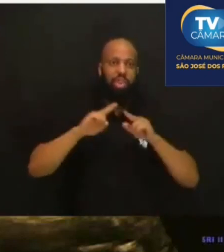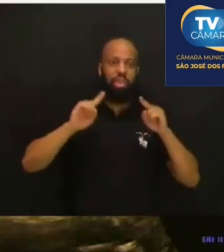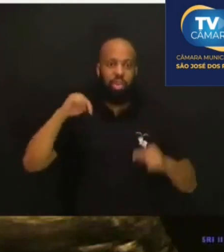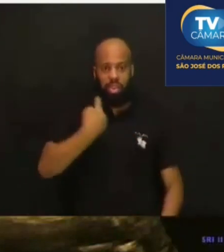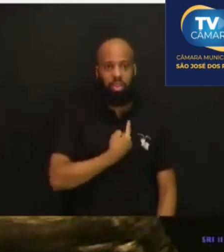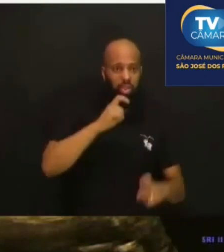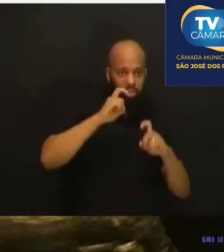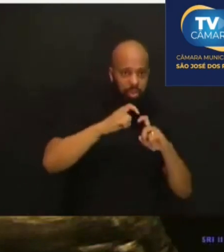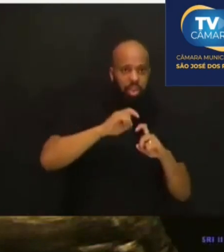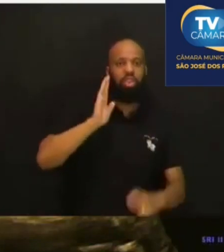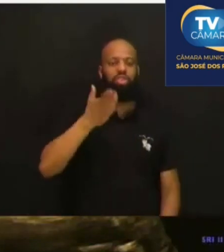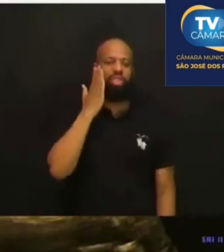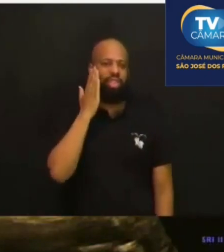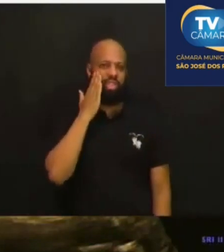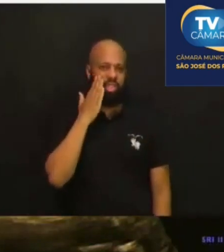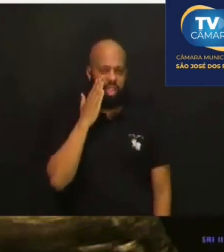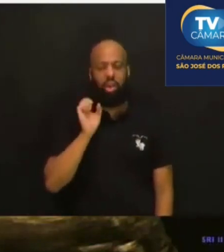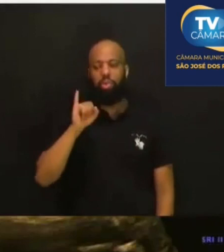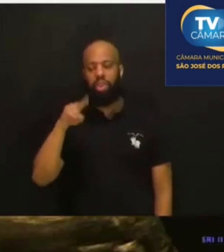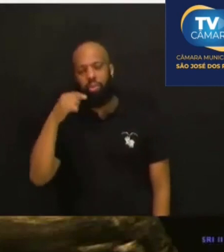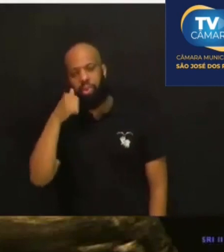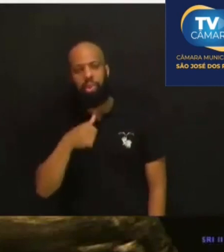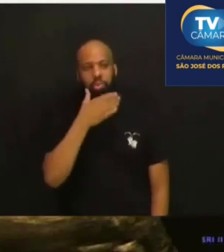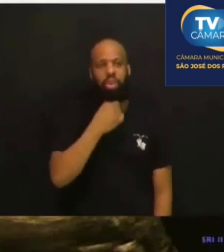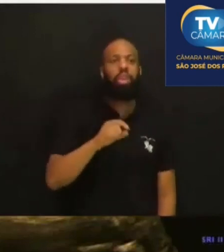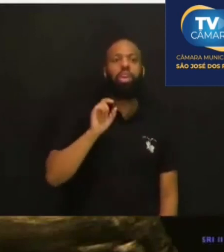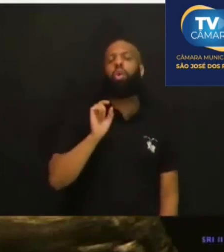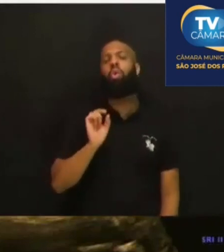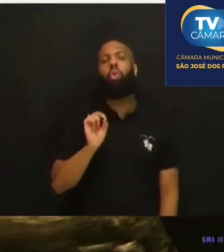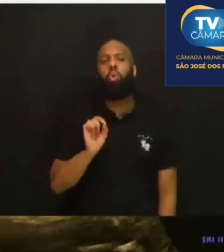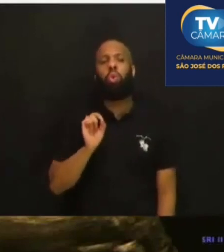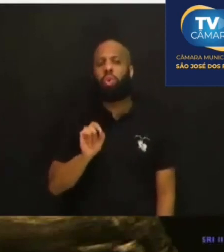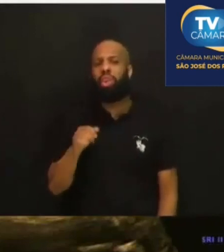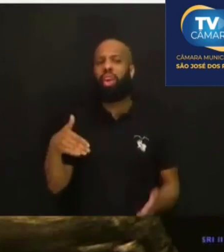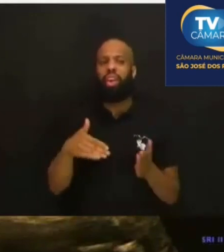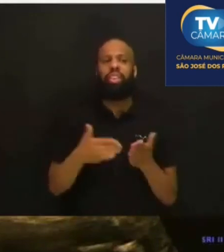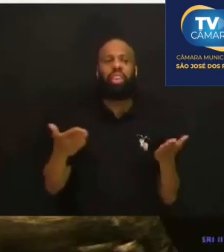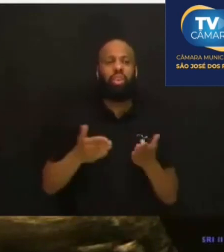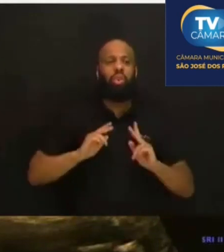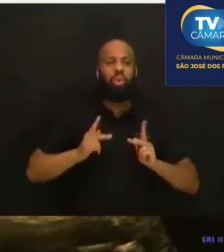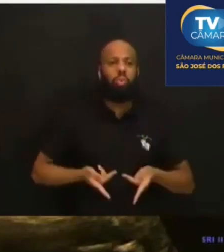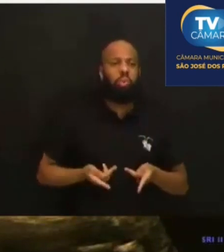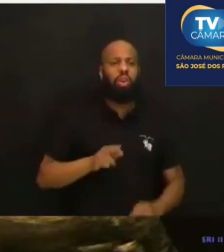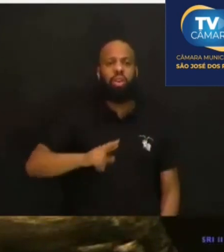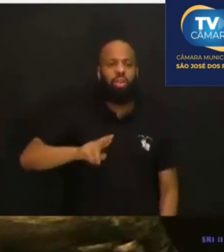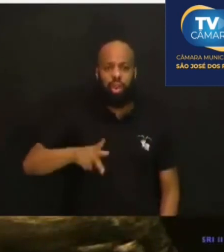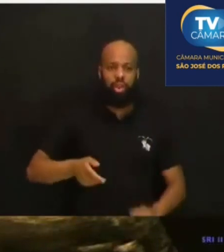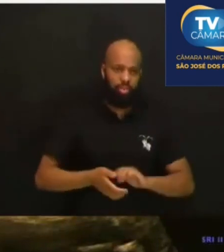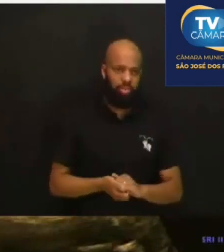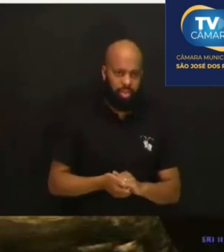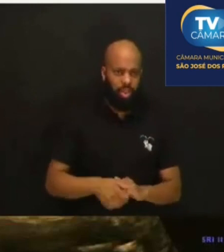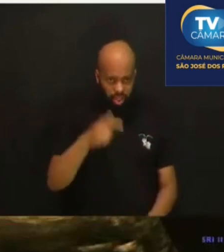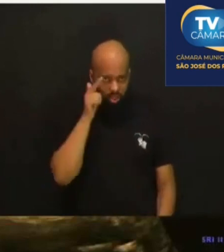sabemos aquele sexo. O que é que não é o que é que até agora não é humano? Vocês